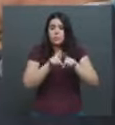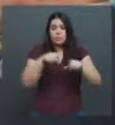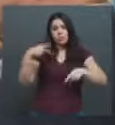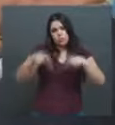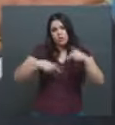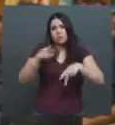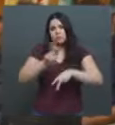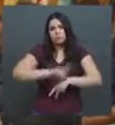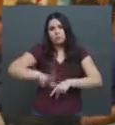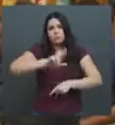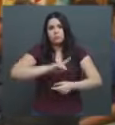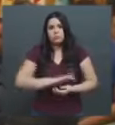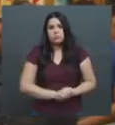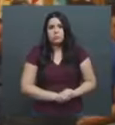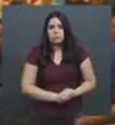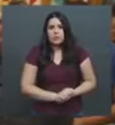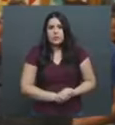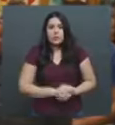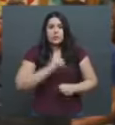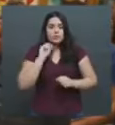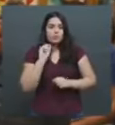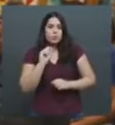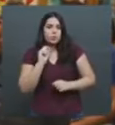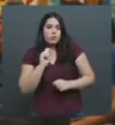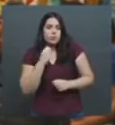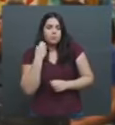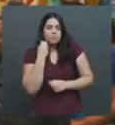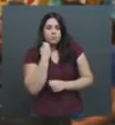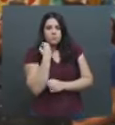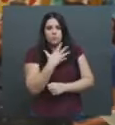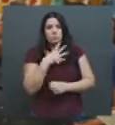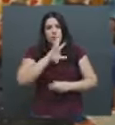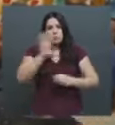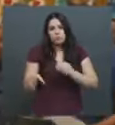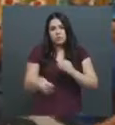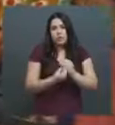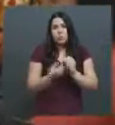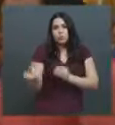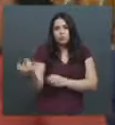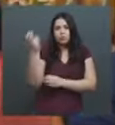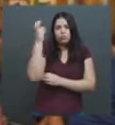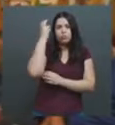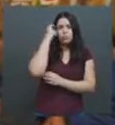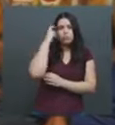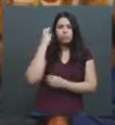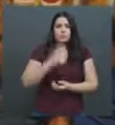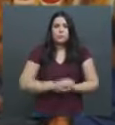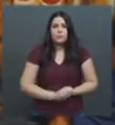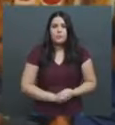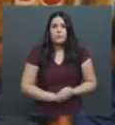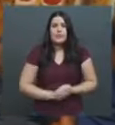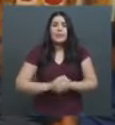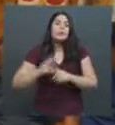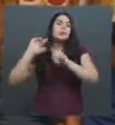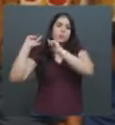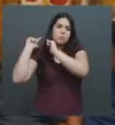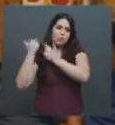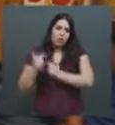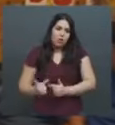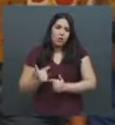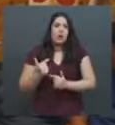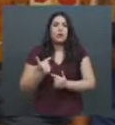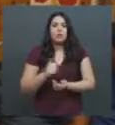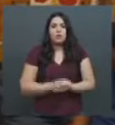de Uberlândia. Isso agrega um patrimônio cultural, um patrimônio histórico